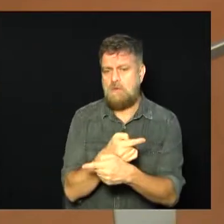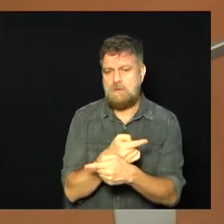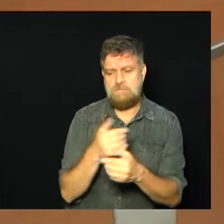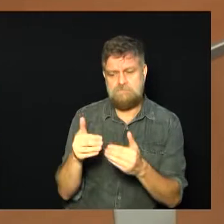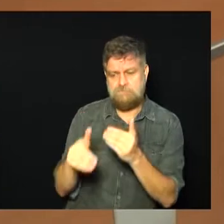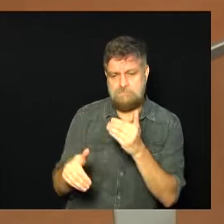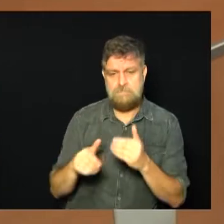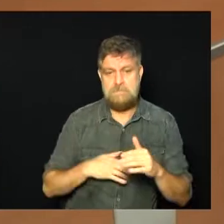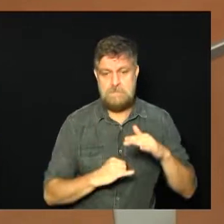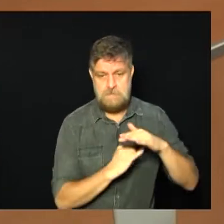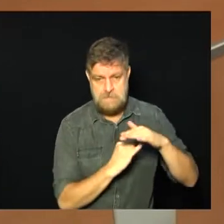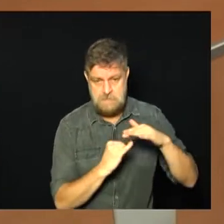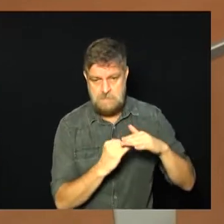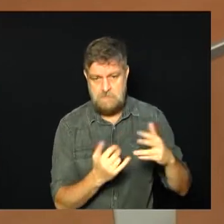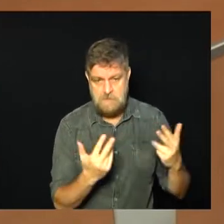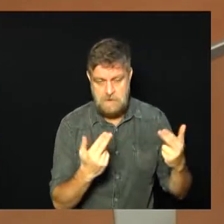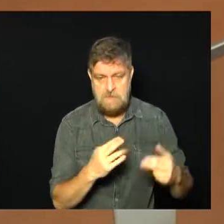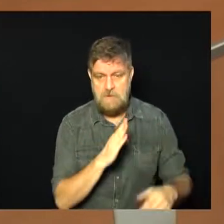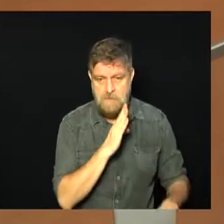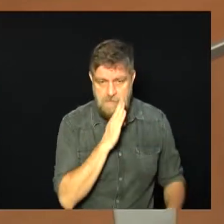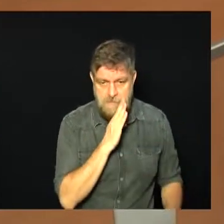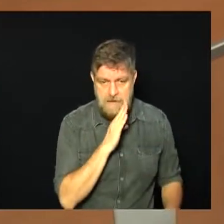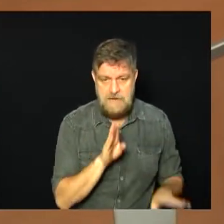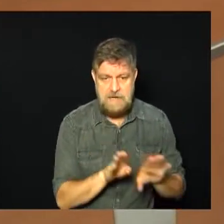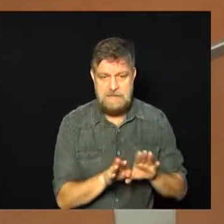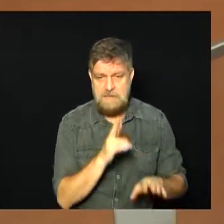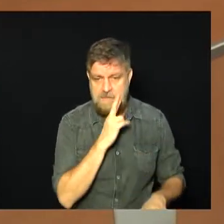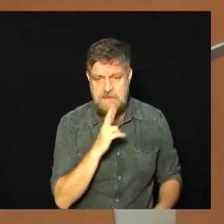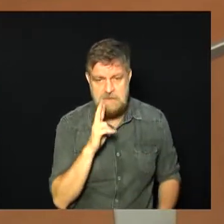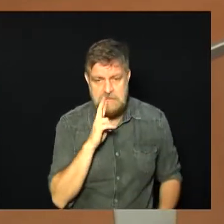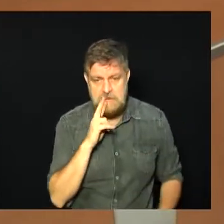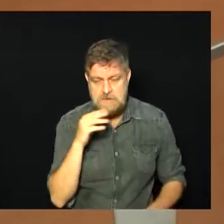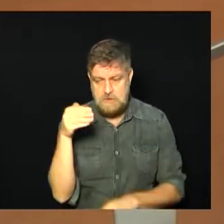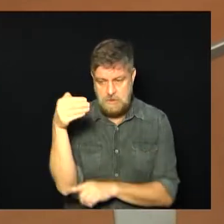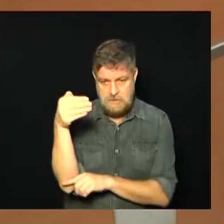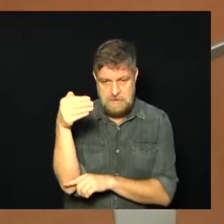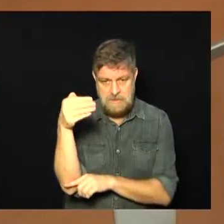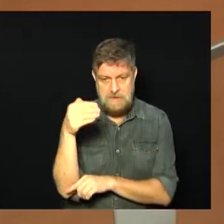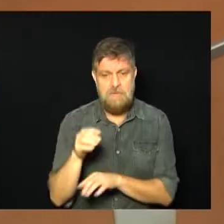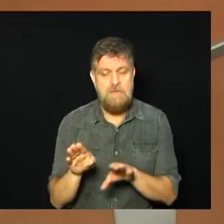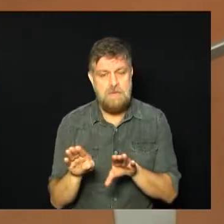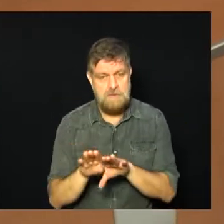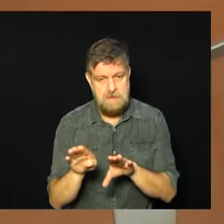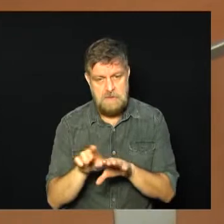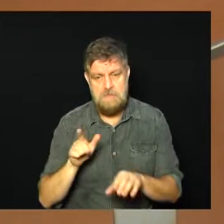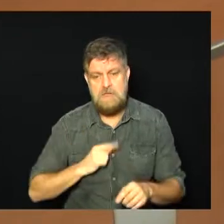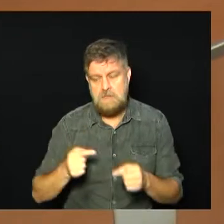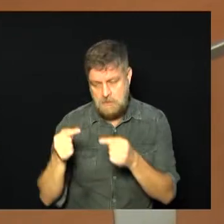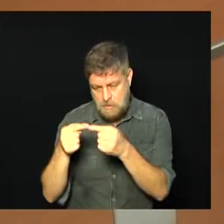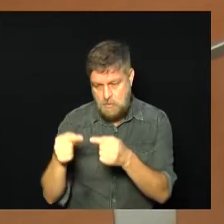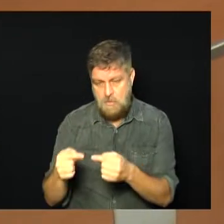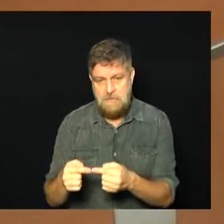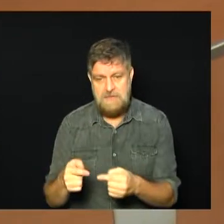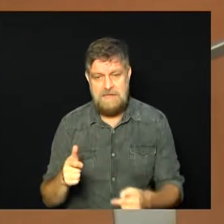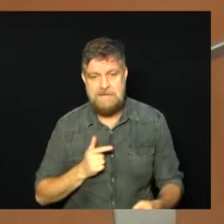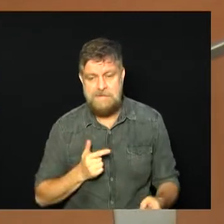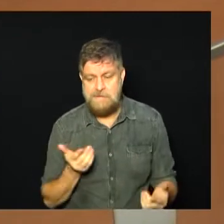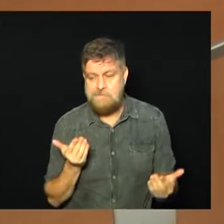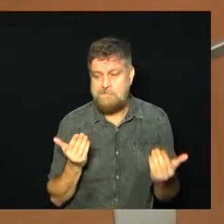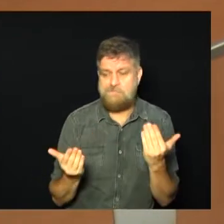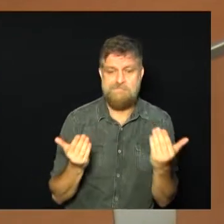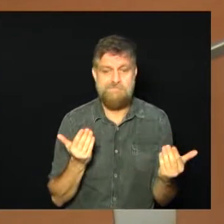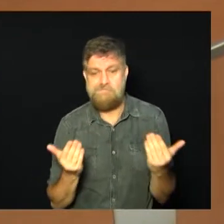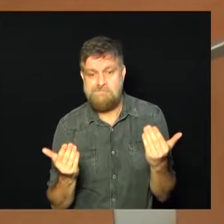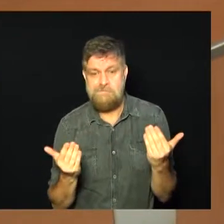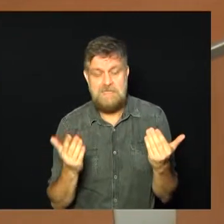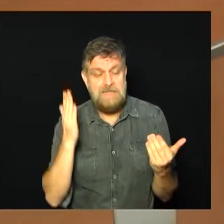tem instituições que nem bares e eventos de hotéis também são a favor. Então, tem que pesar para